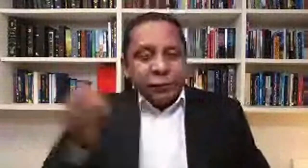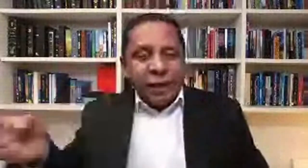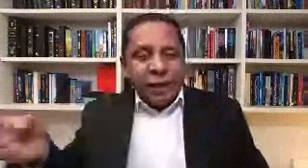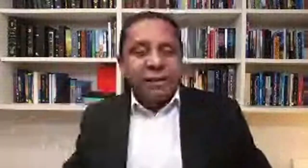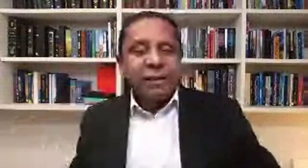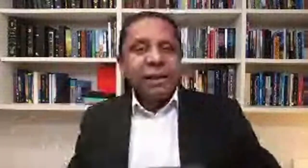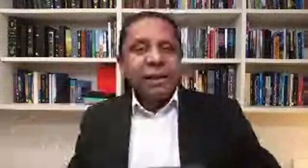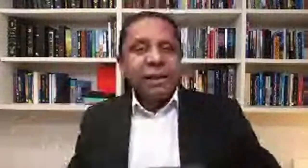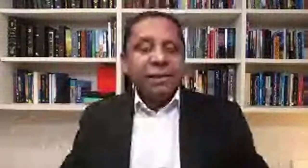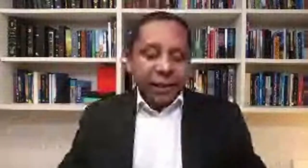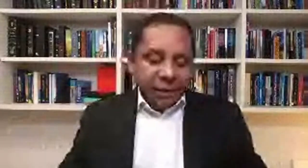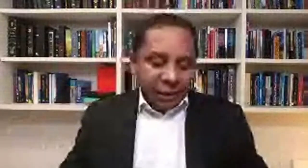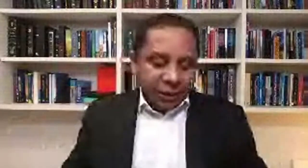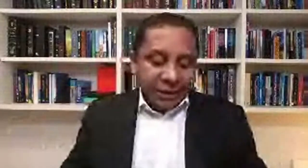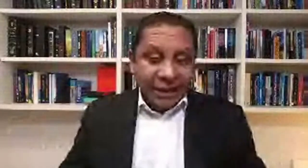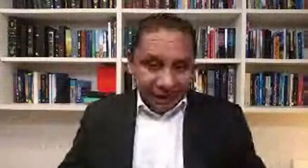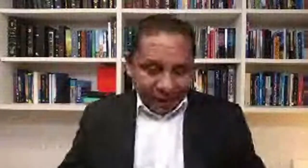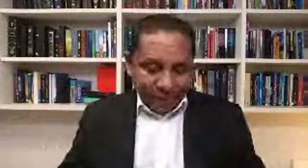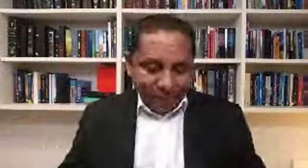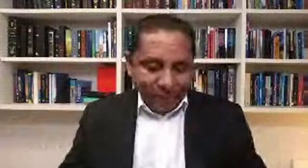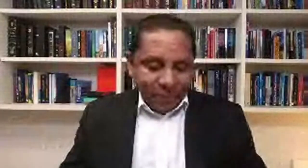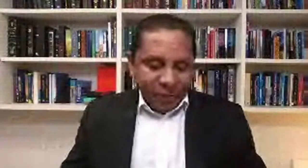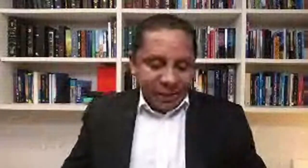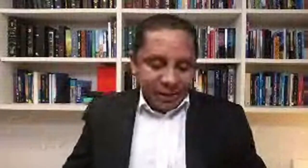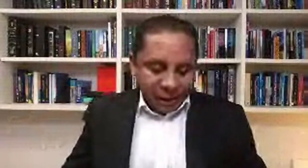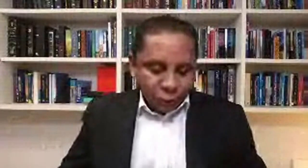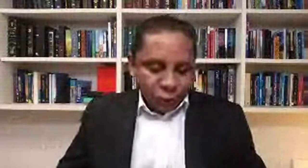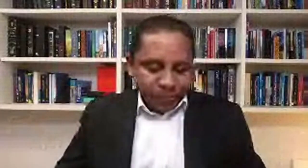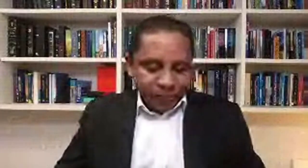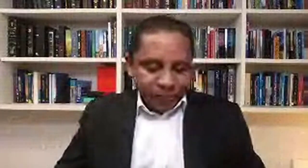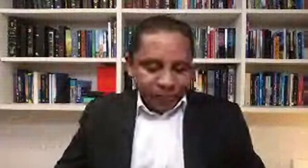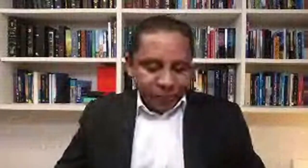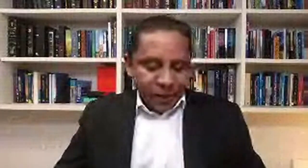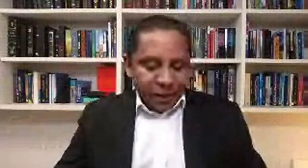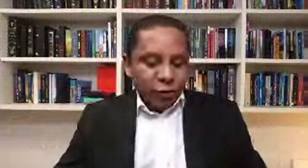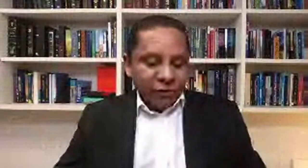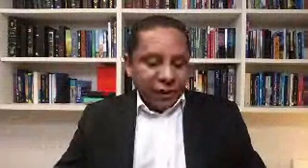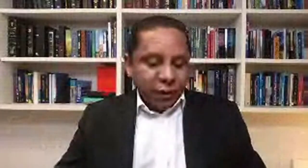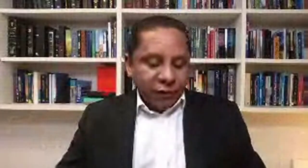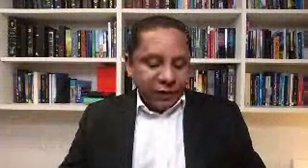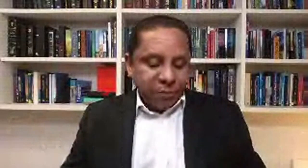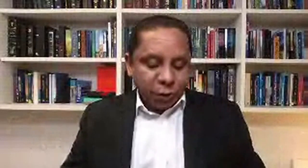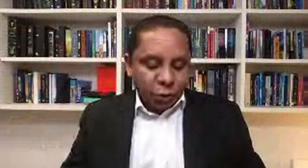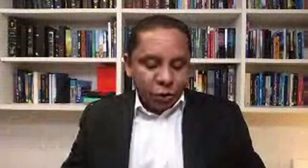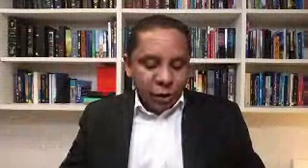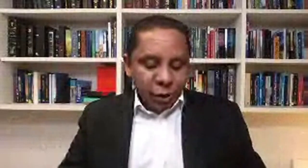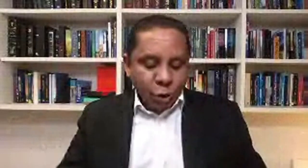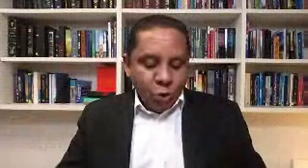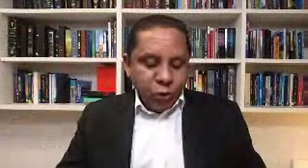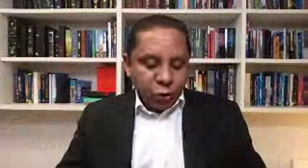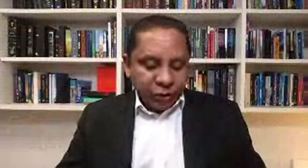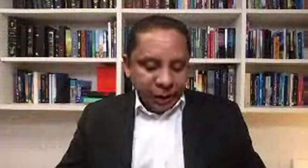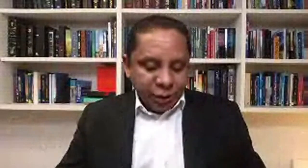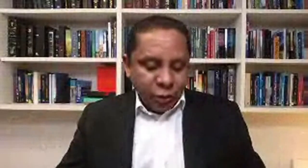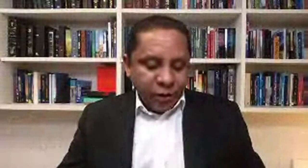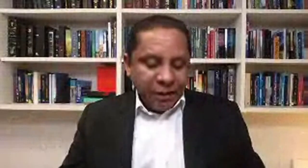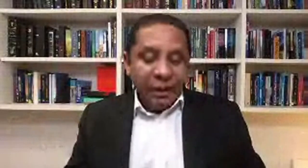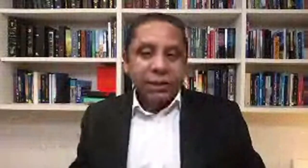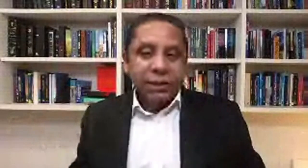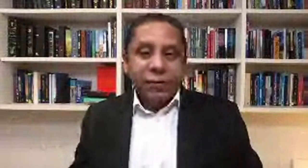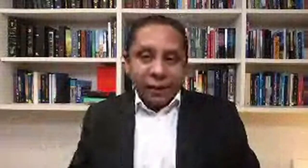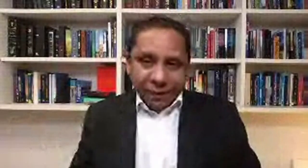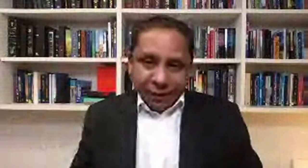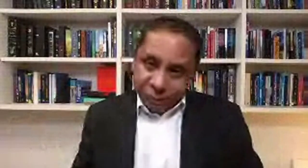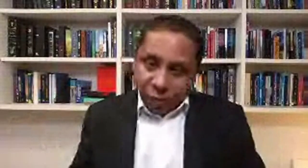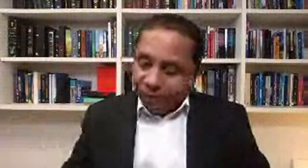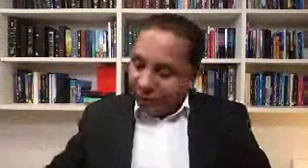ilustração das fases da igreja cristã. Certo? E a Neu fala assim, pastor, como eu sei qual é a